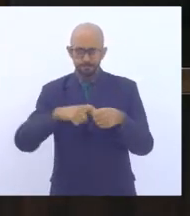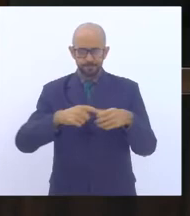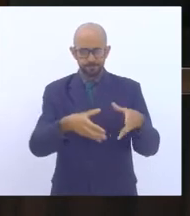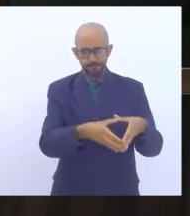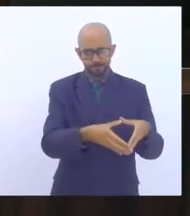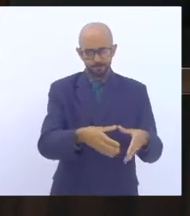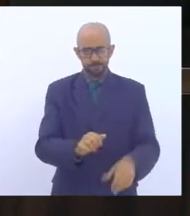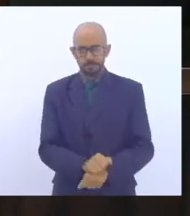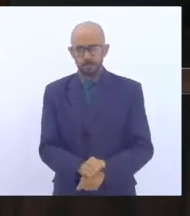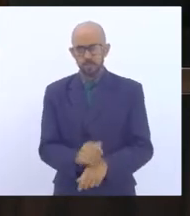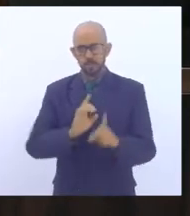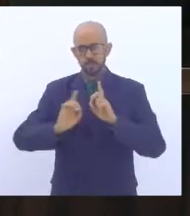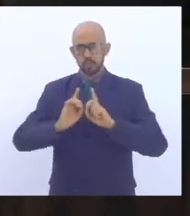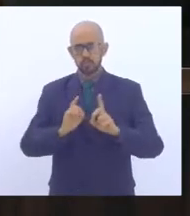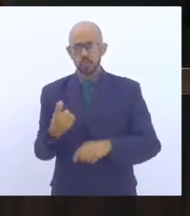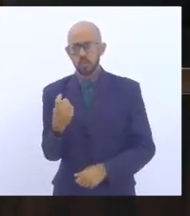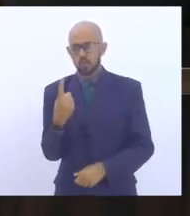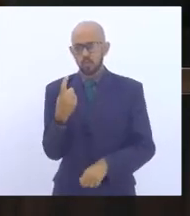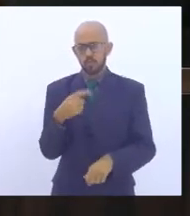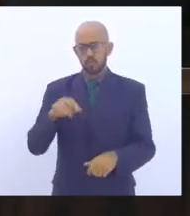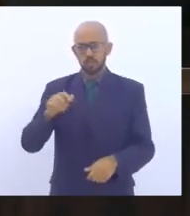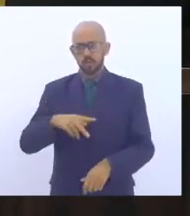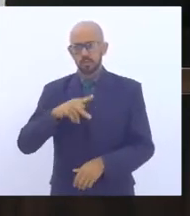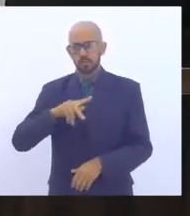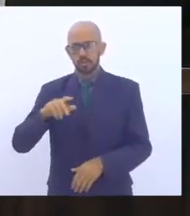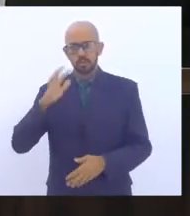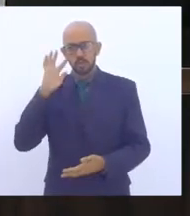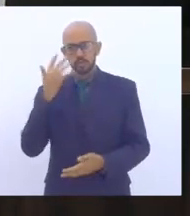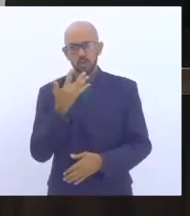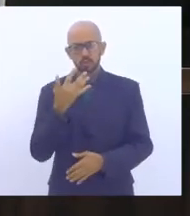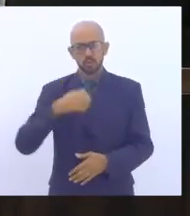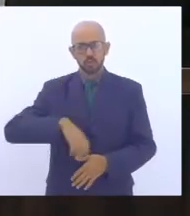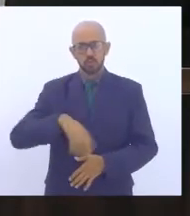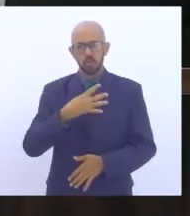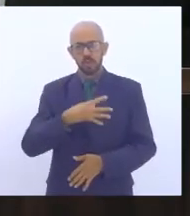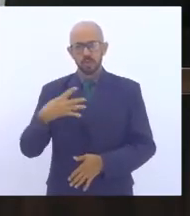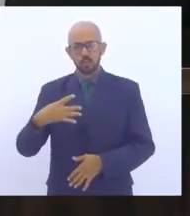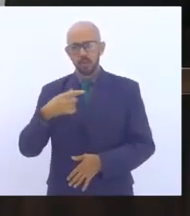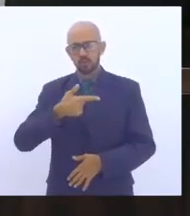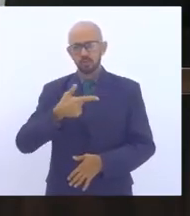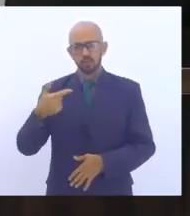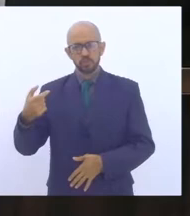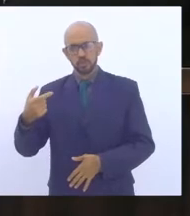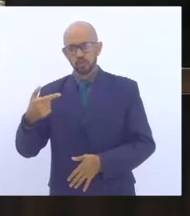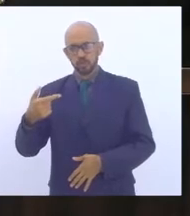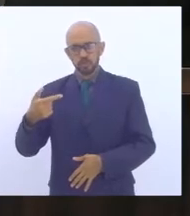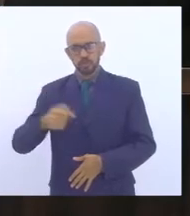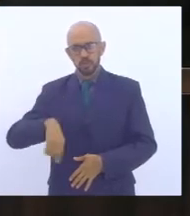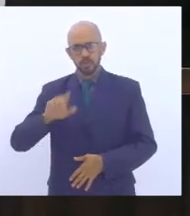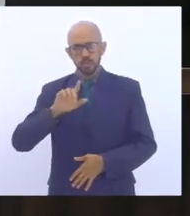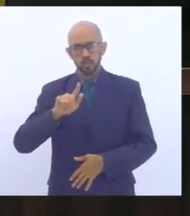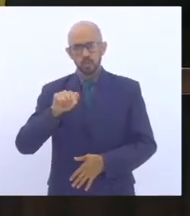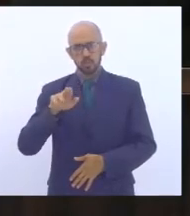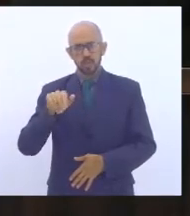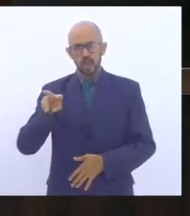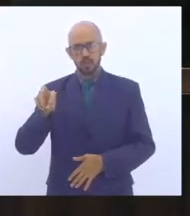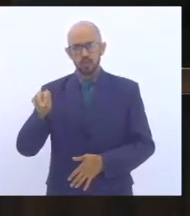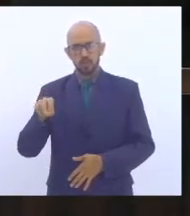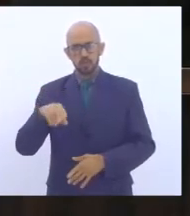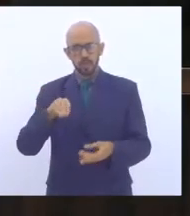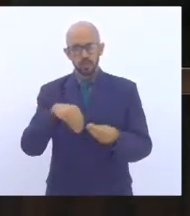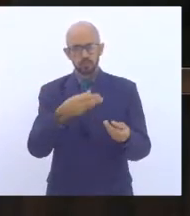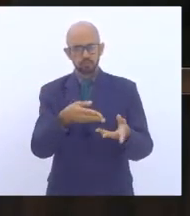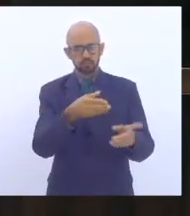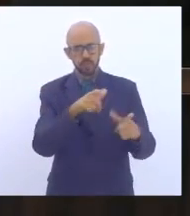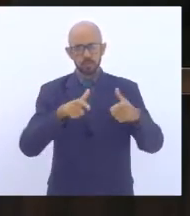comissões em discussão única para o Jardim a solução 3:44 de 22 e autoria Deputado Gustavo Schmidt concede a medalha Tiradentes e respectivo